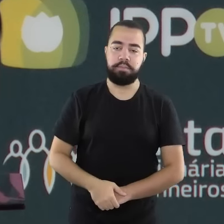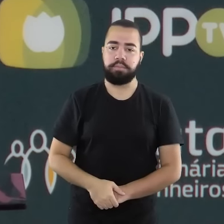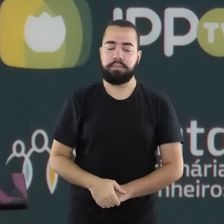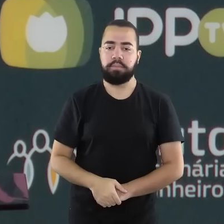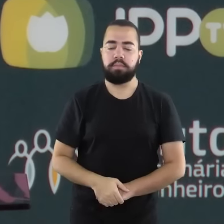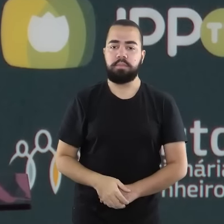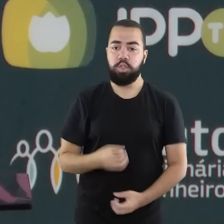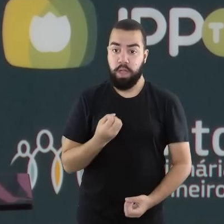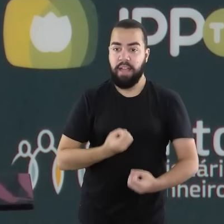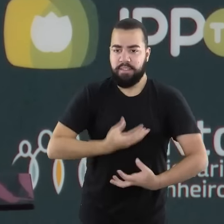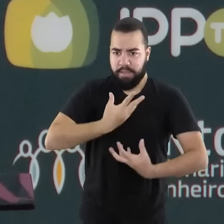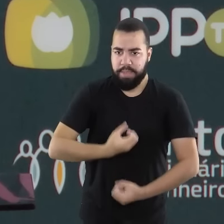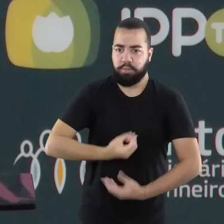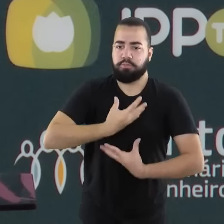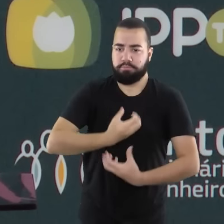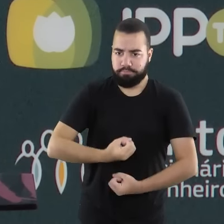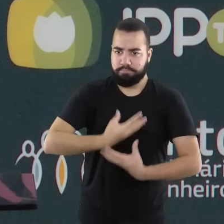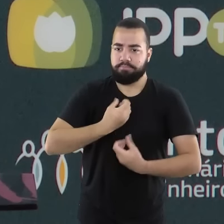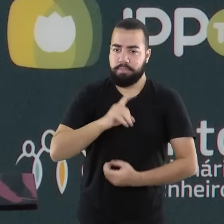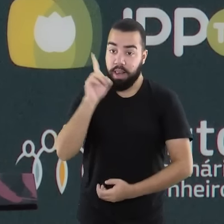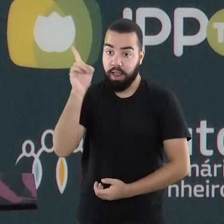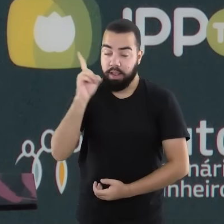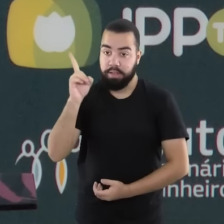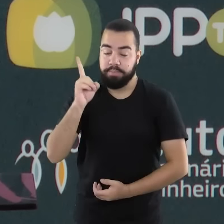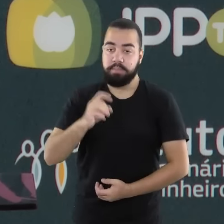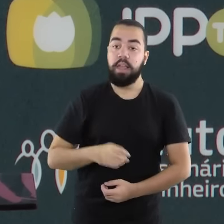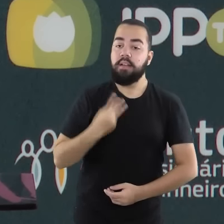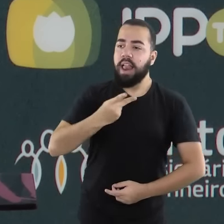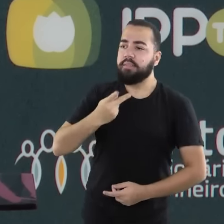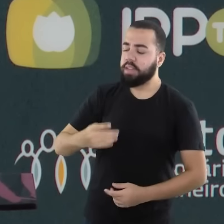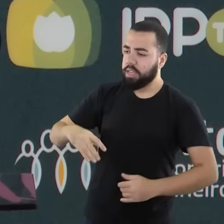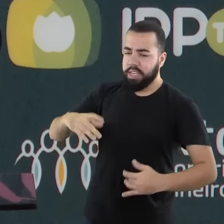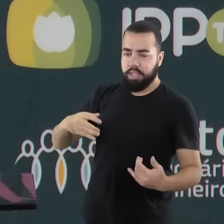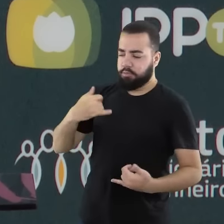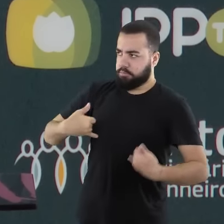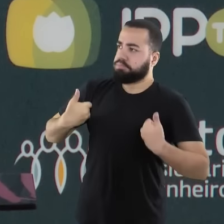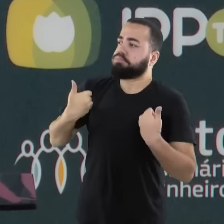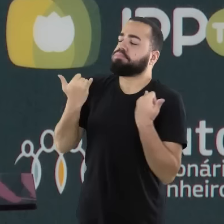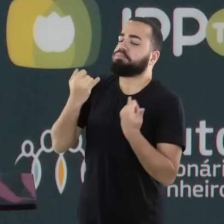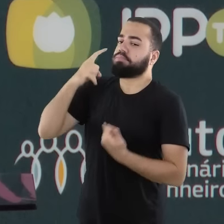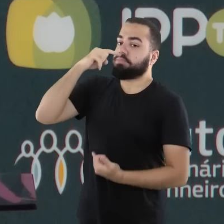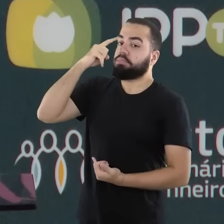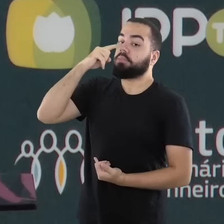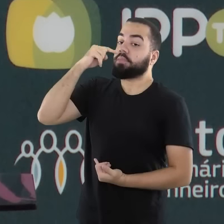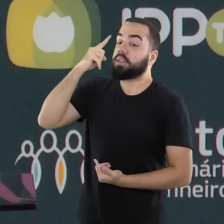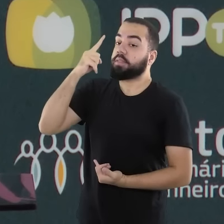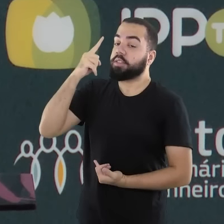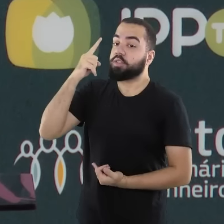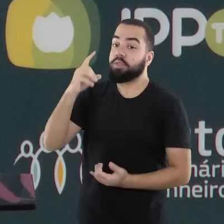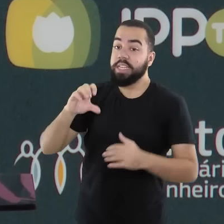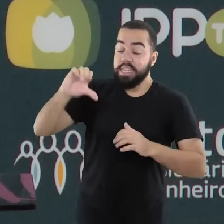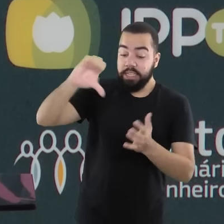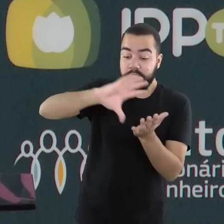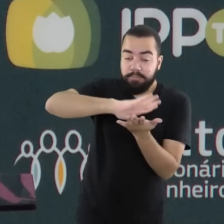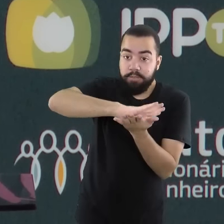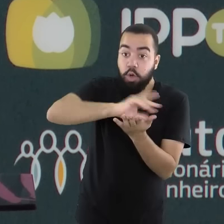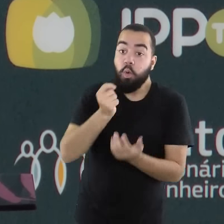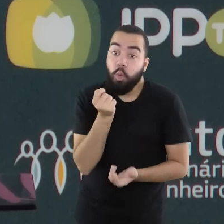"O orgulho espiritual é o mais destrutivo pecado do povo de Deus.